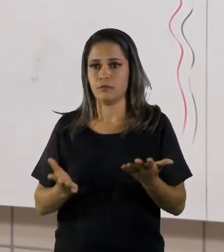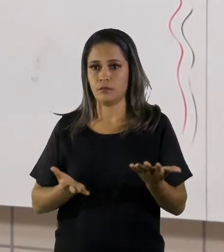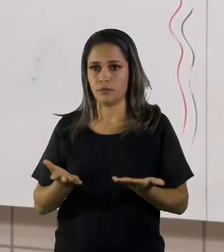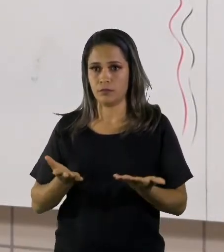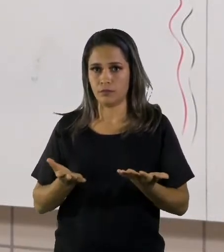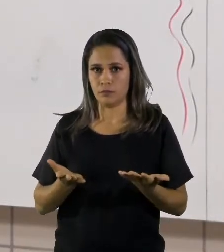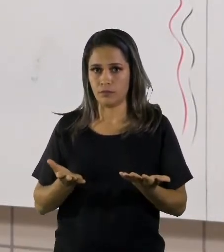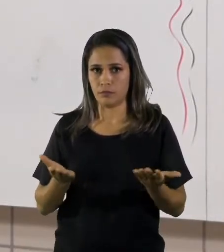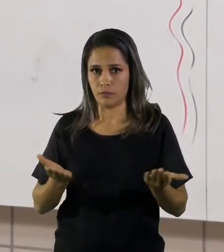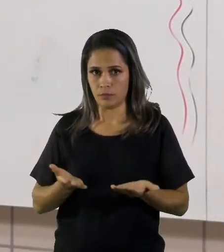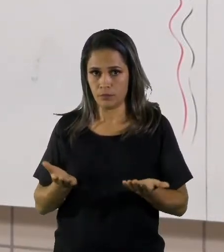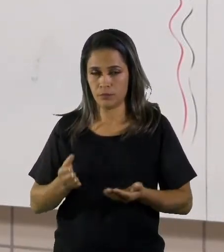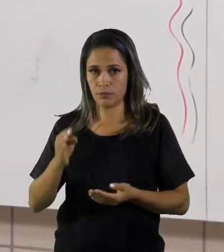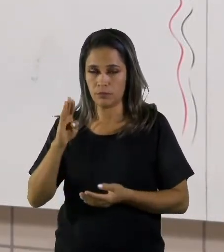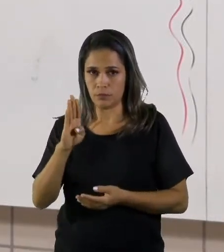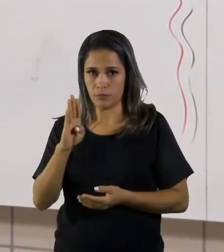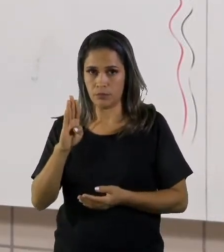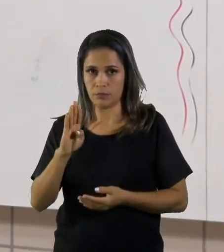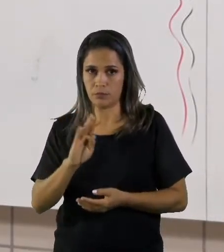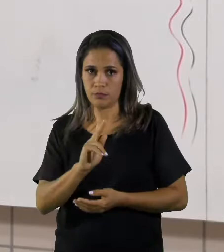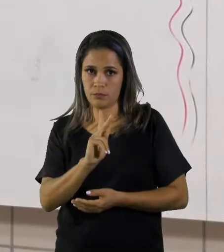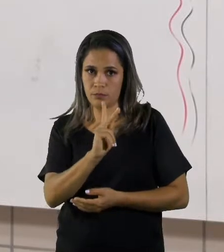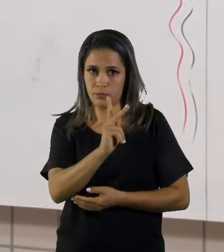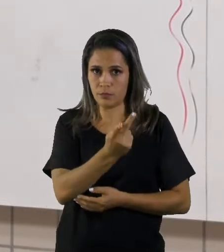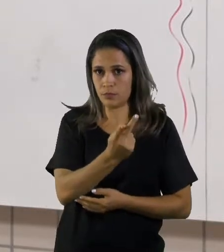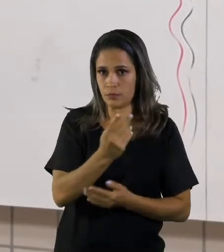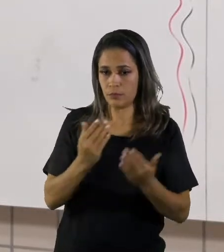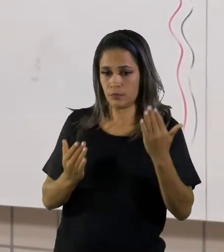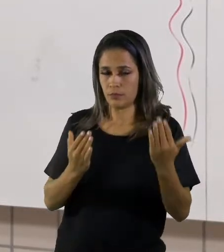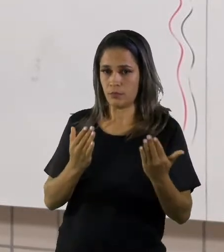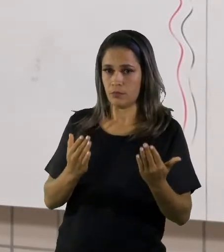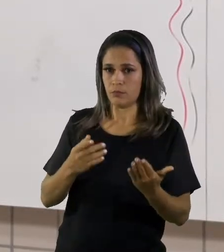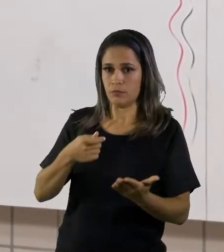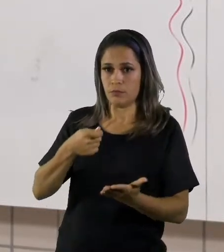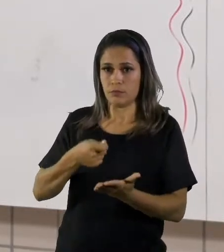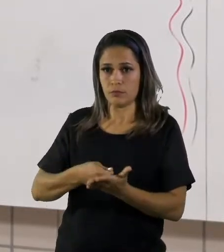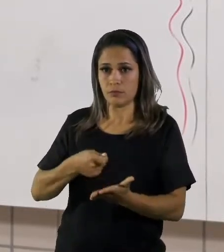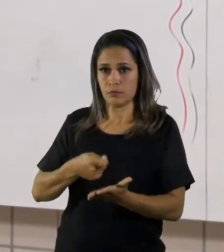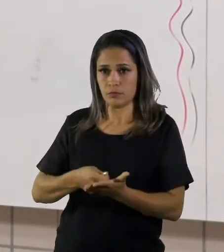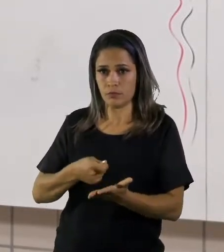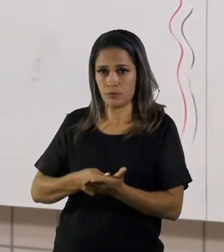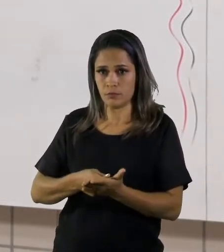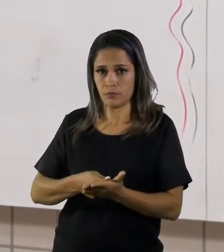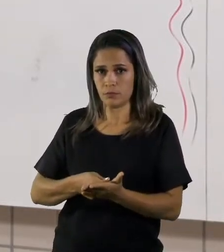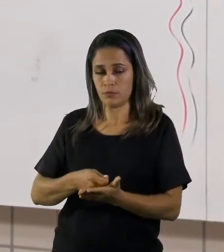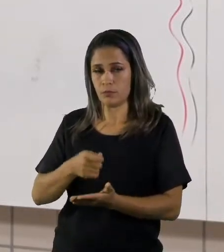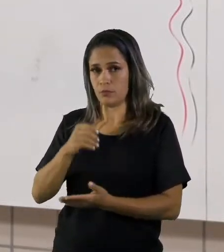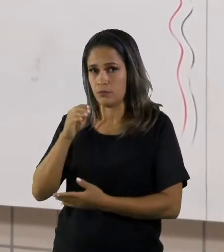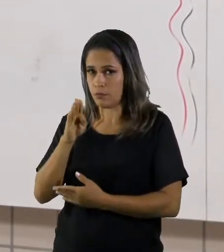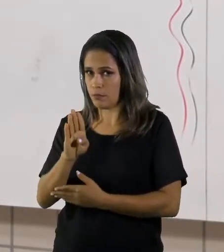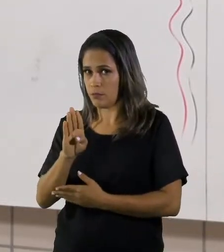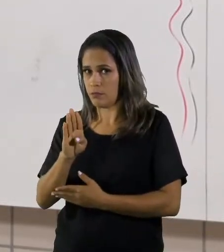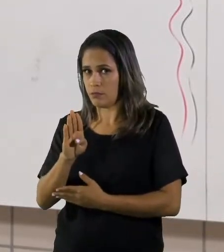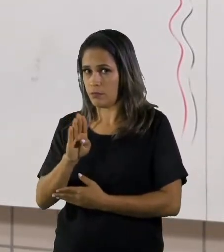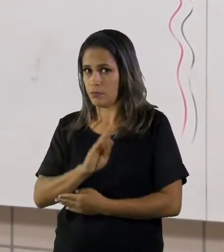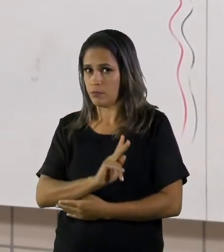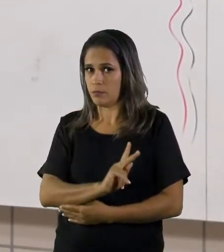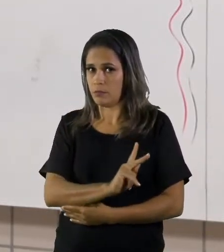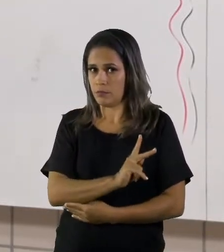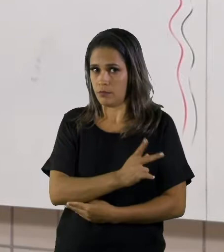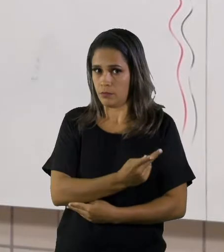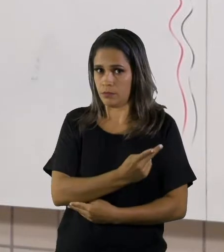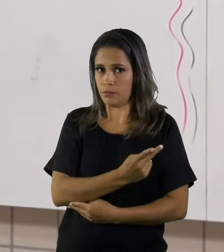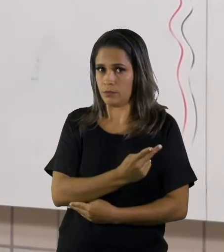B e H. Então eu posso garantir que o ângulo B e o